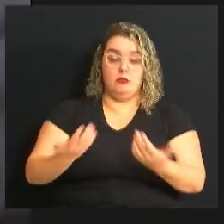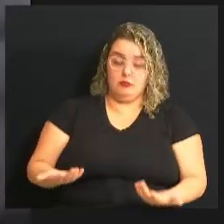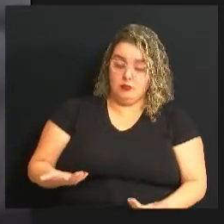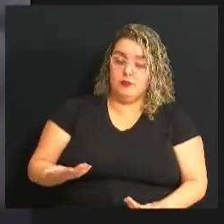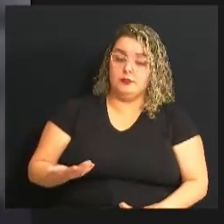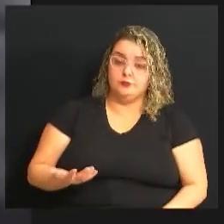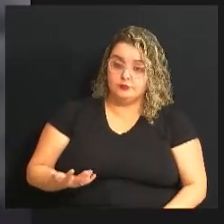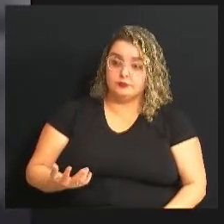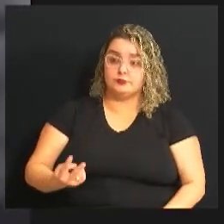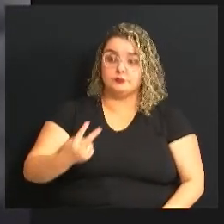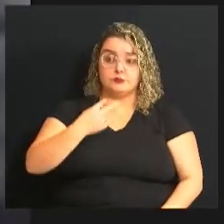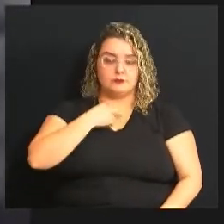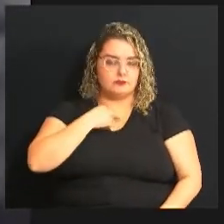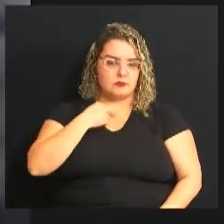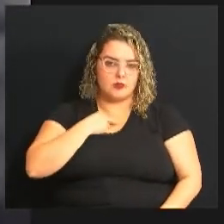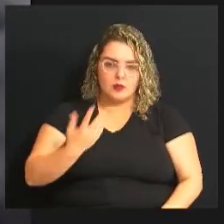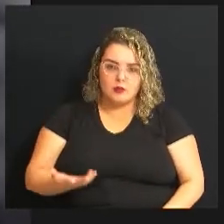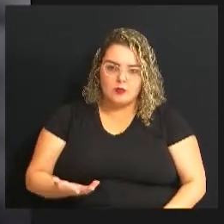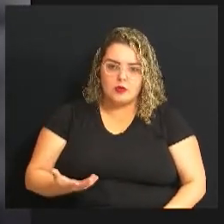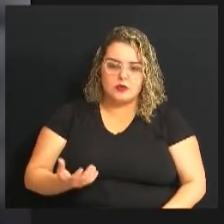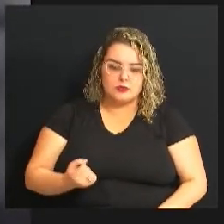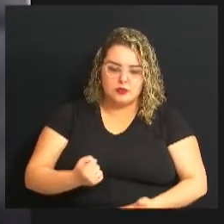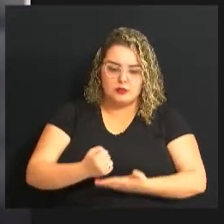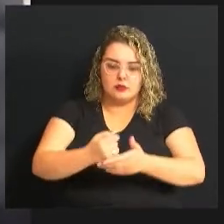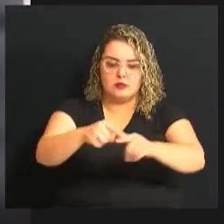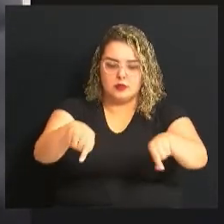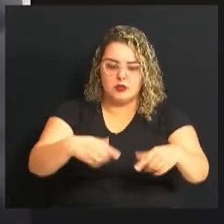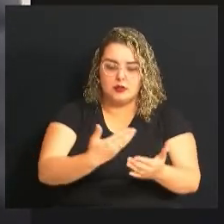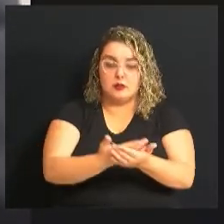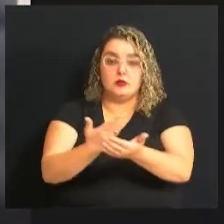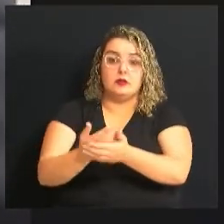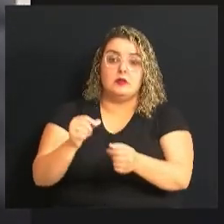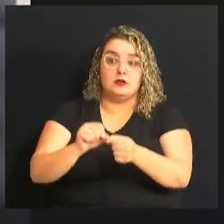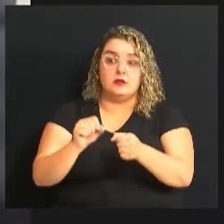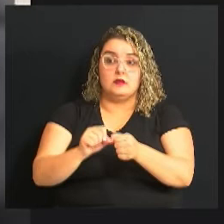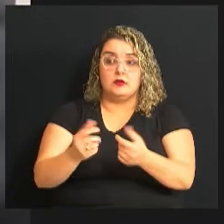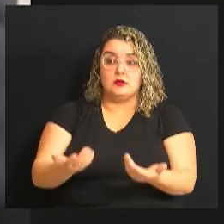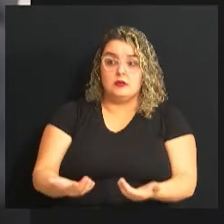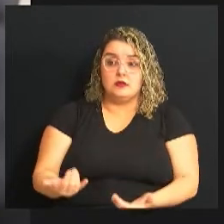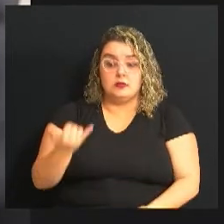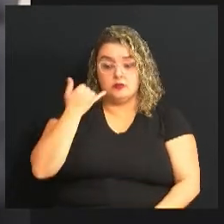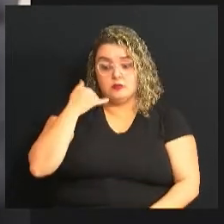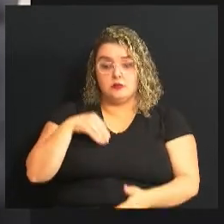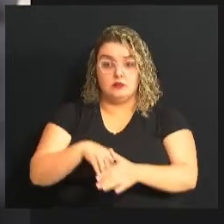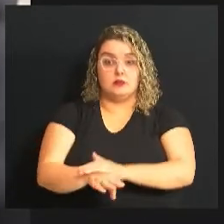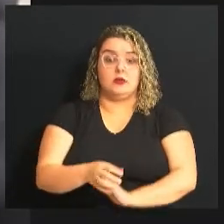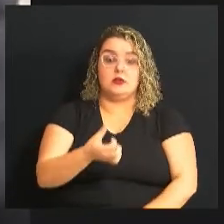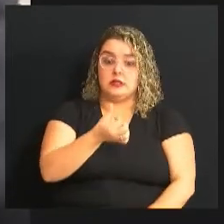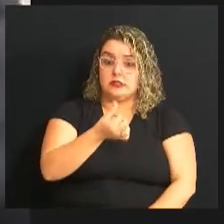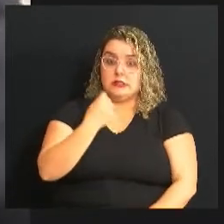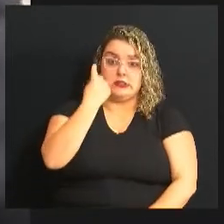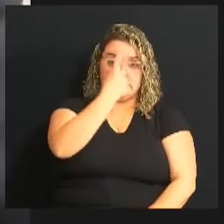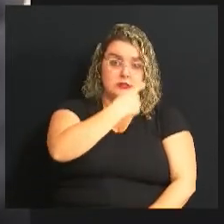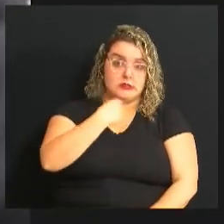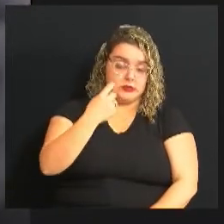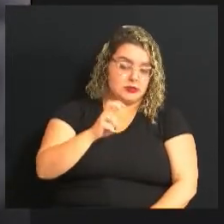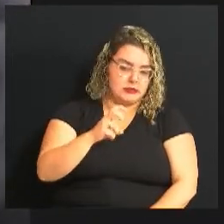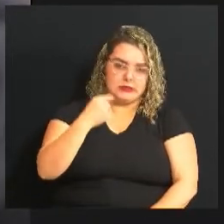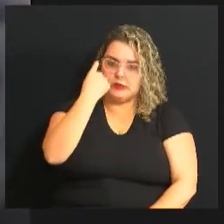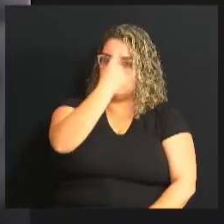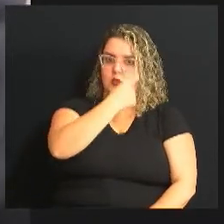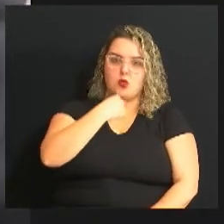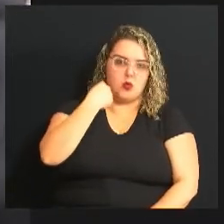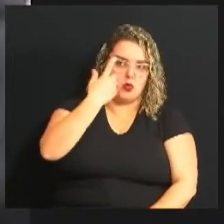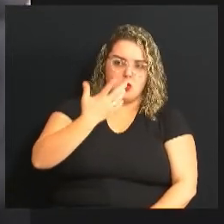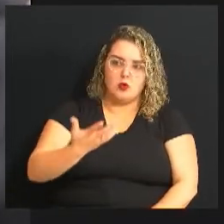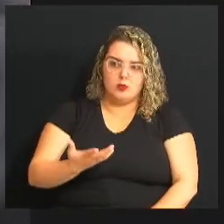esse menino para dentro de sala de aula e fazer com que ele guarde o celular durante 6 horas, durante 5 horas, ouvindo